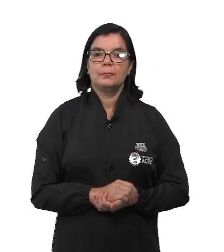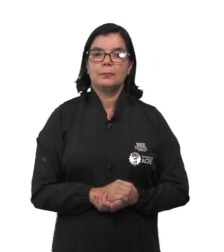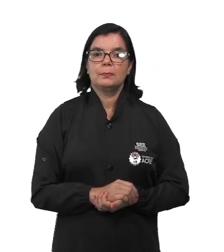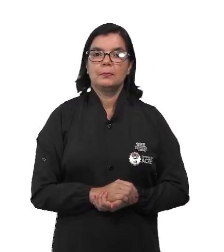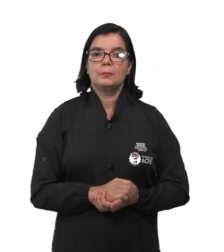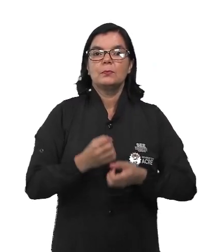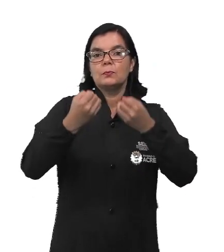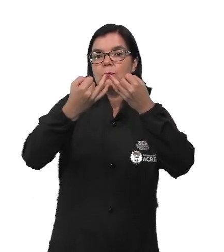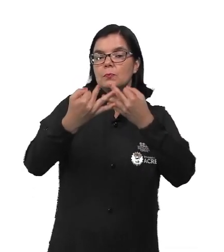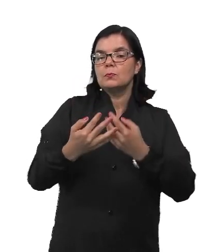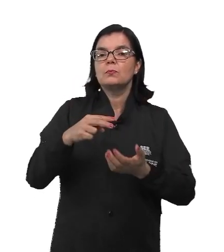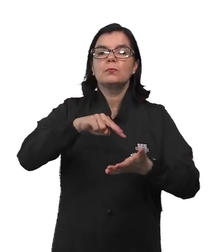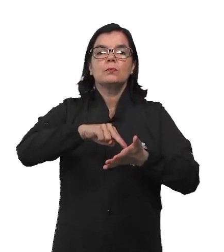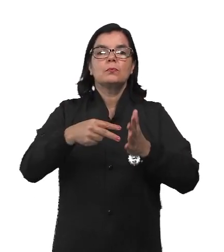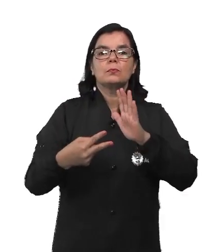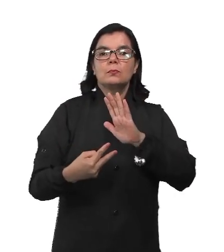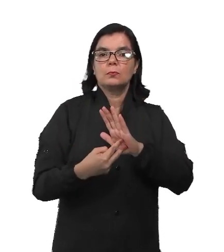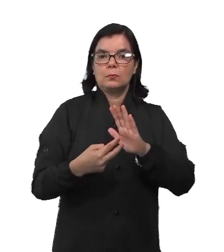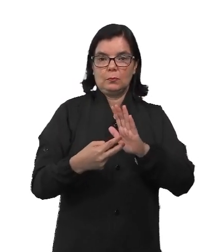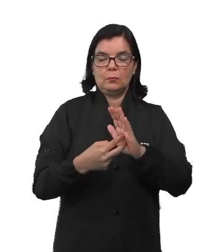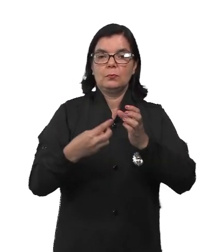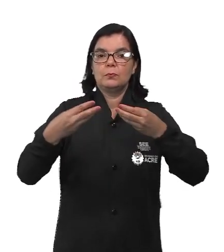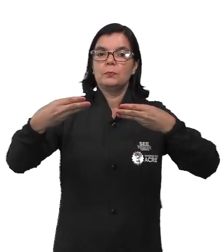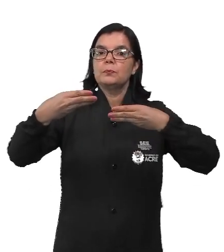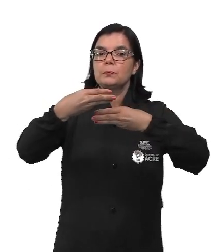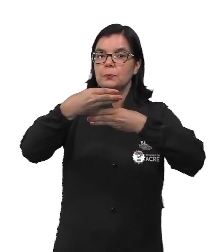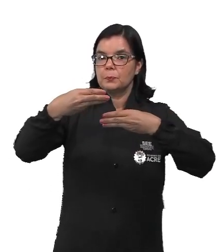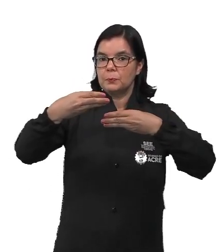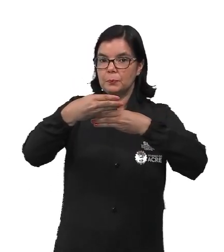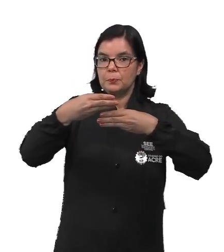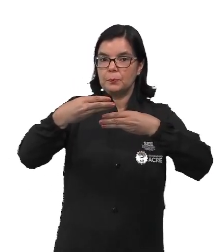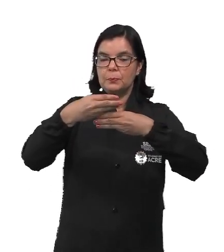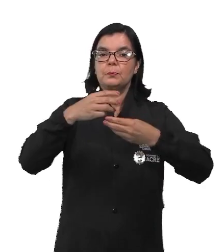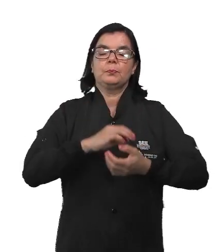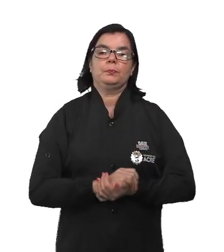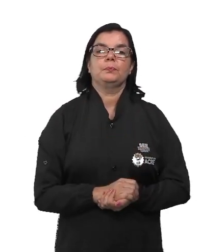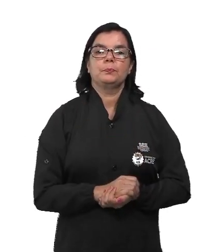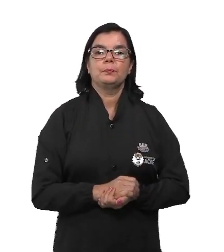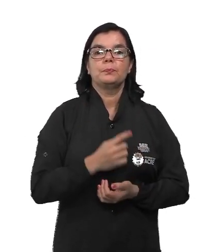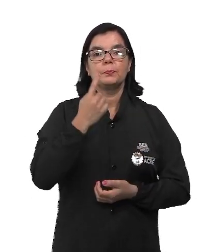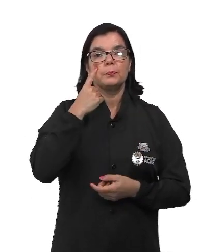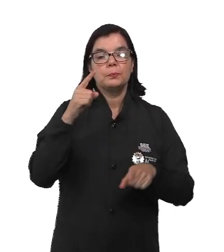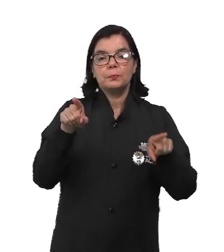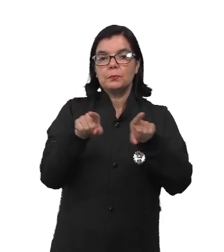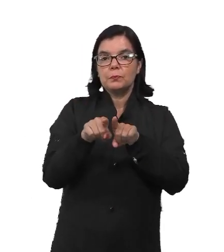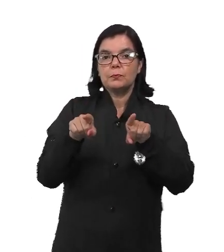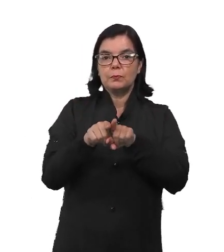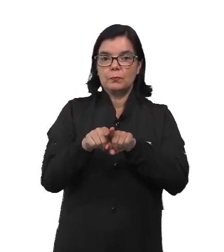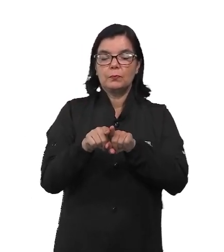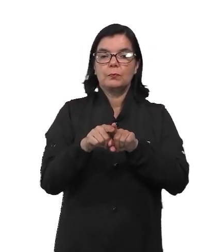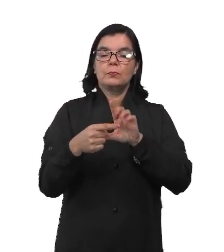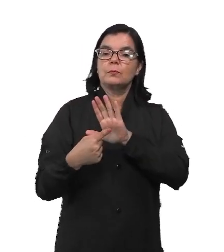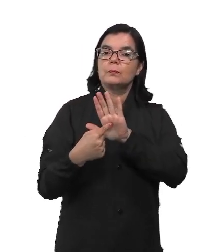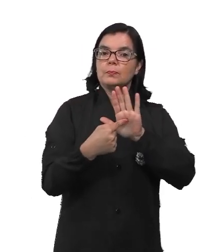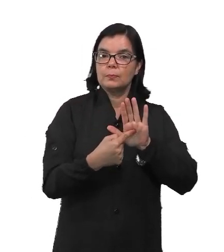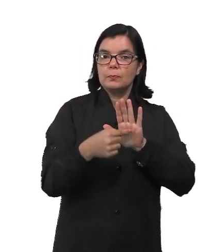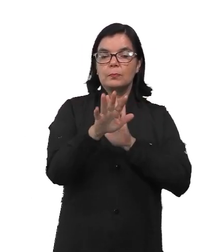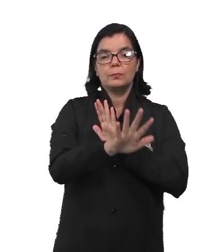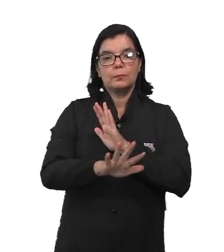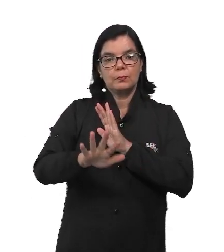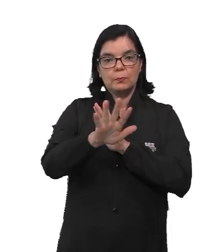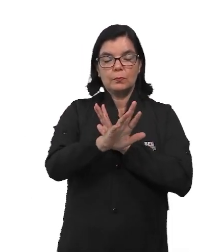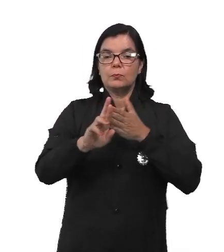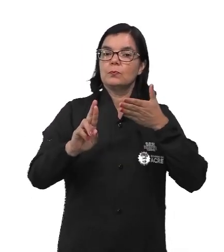Deixa eu definir então o que significa uma medida de tendência central. As medidas de tendência central são aquelas medidas